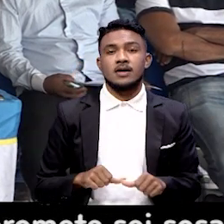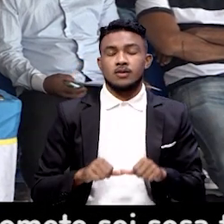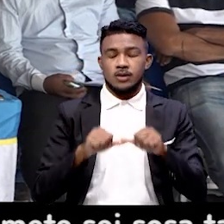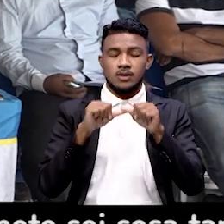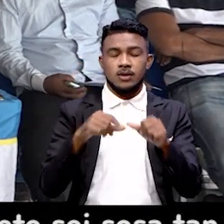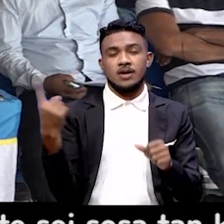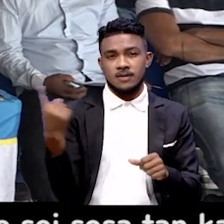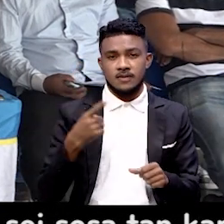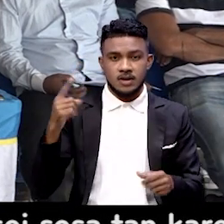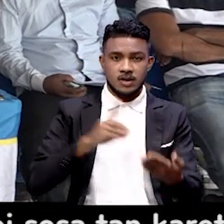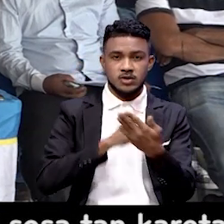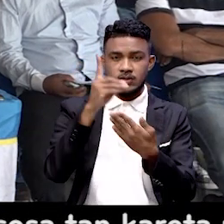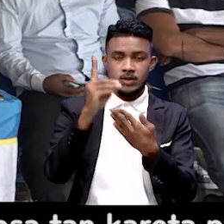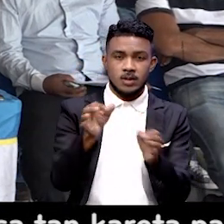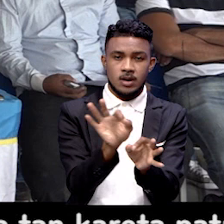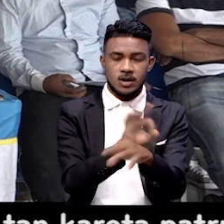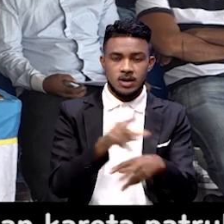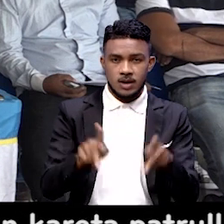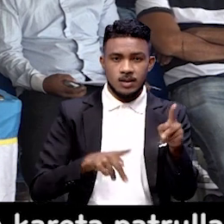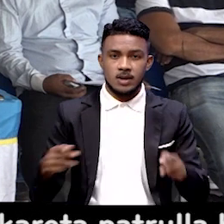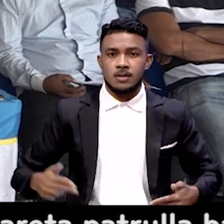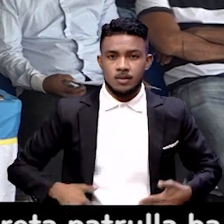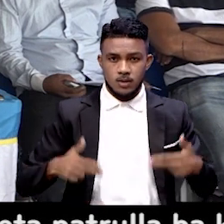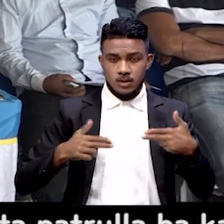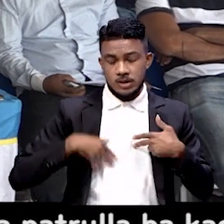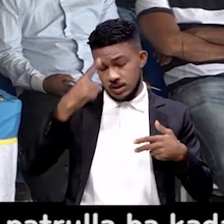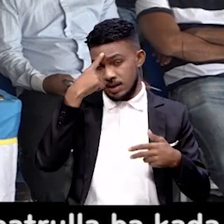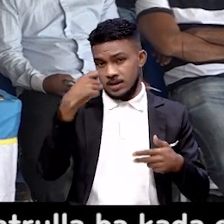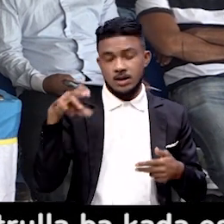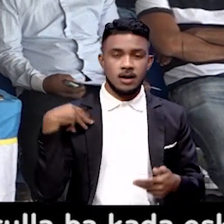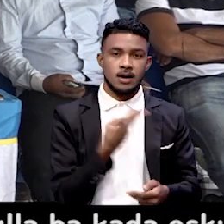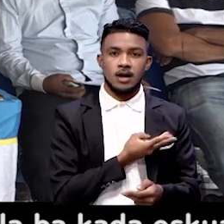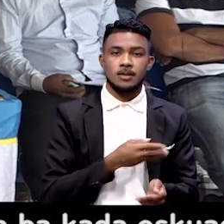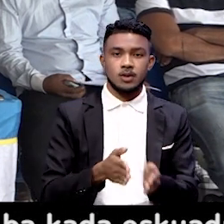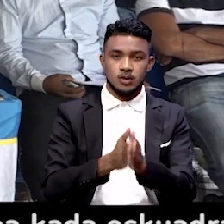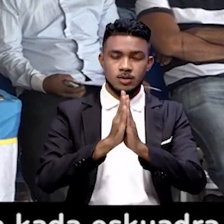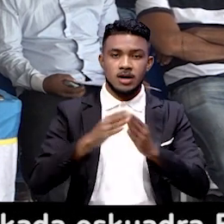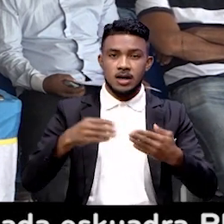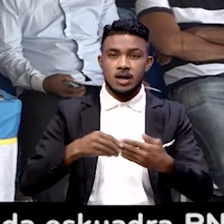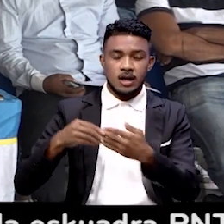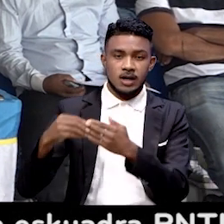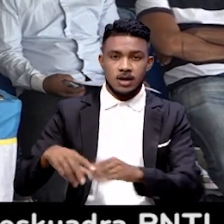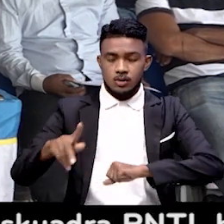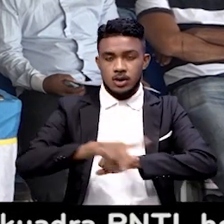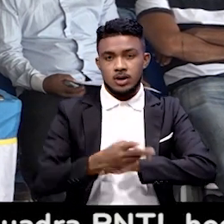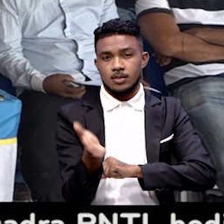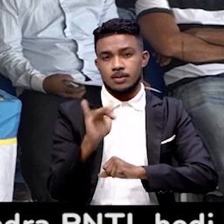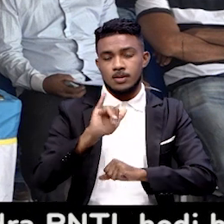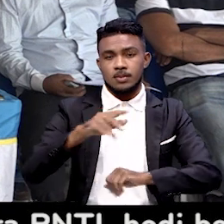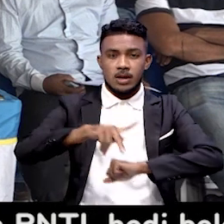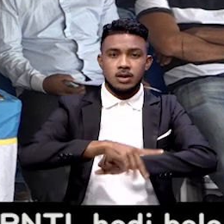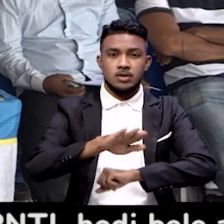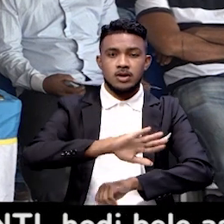bahadia povo nimores. Tambane ami husu ba líderes político partido sira liliu partido